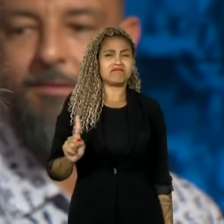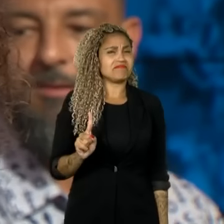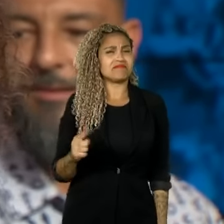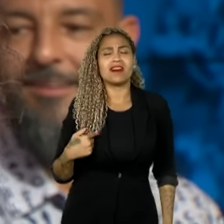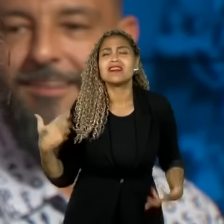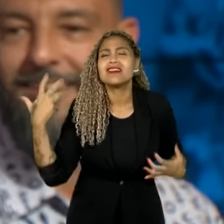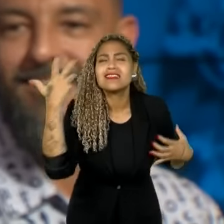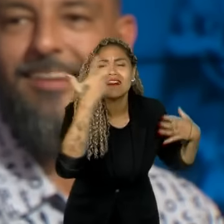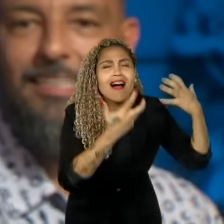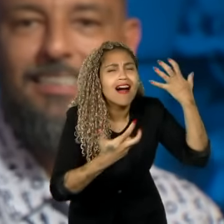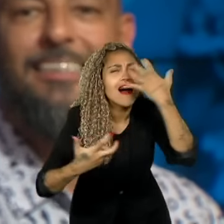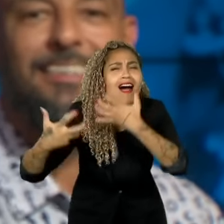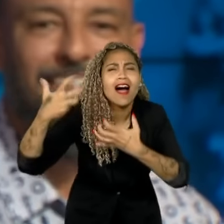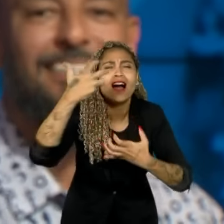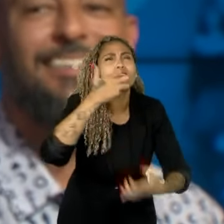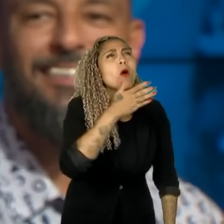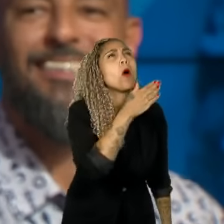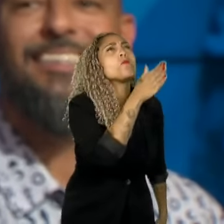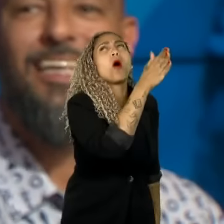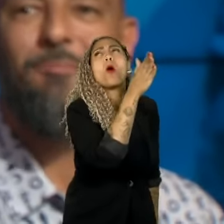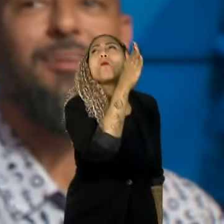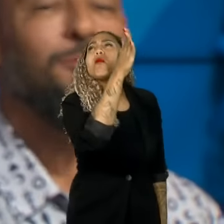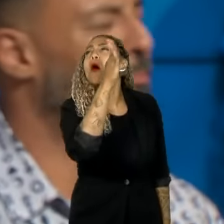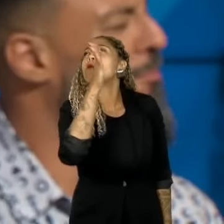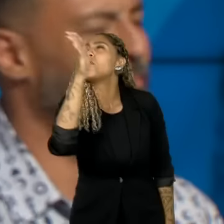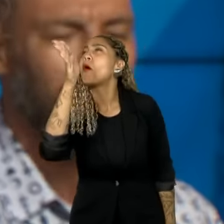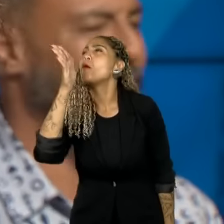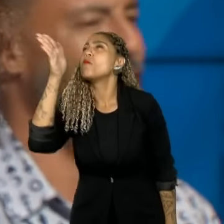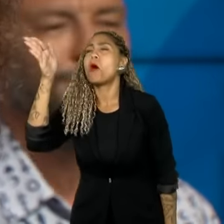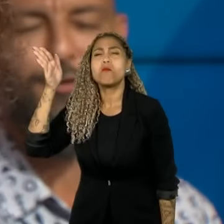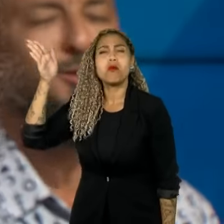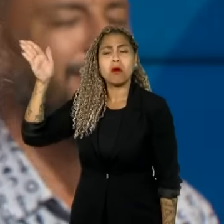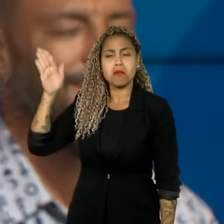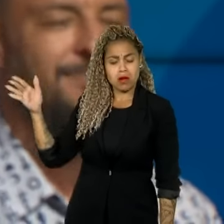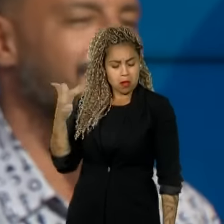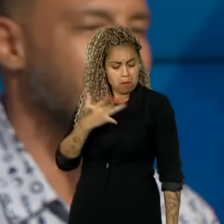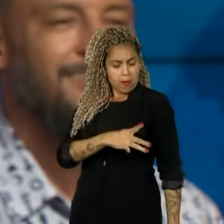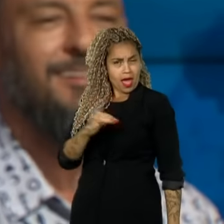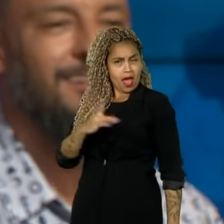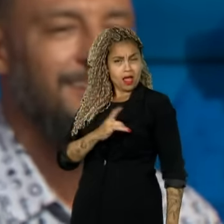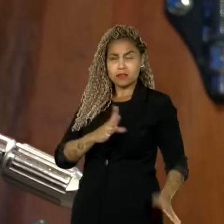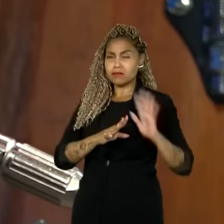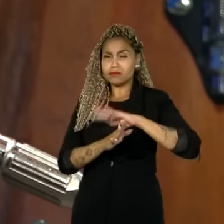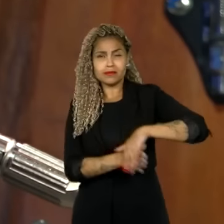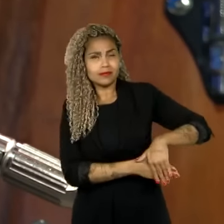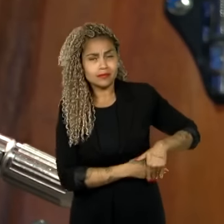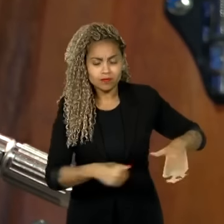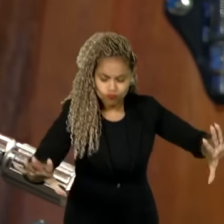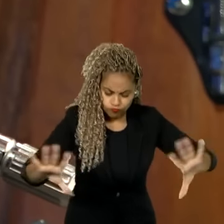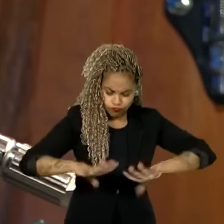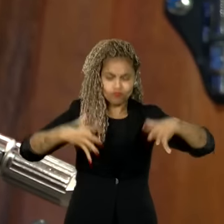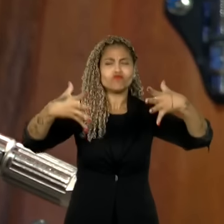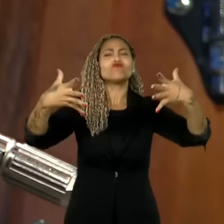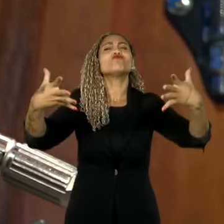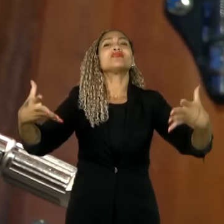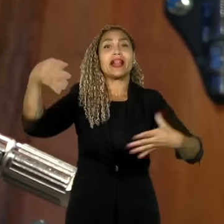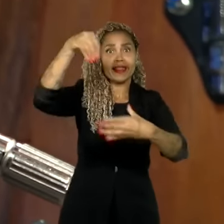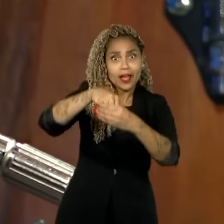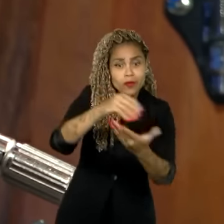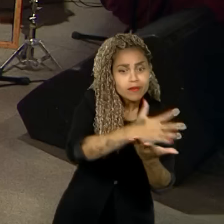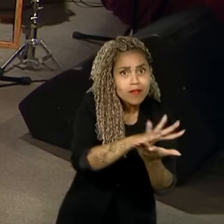canto pelos sete cantos, não temo quebrantos, porque eu sou guerreira. Dentro do samba